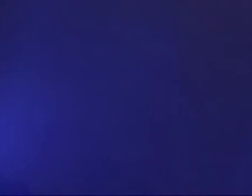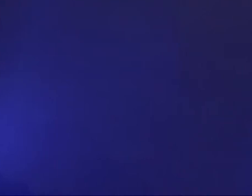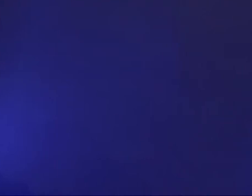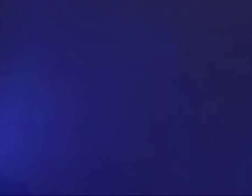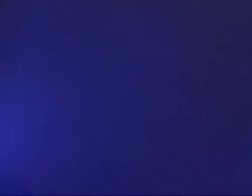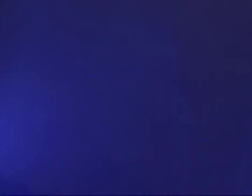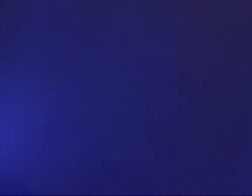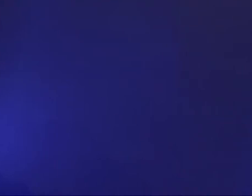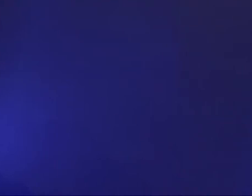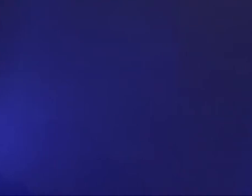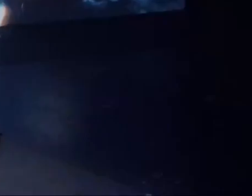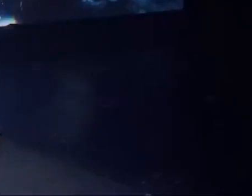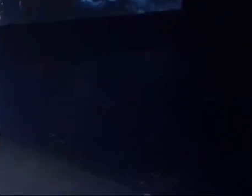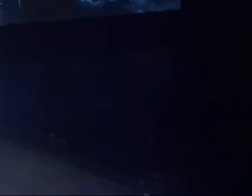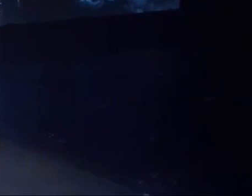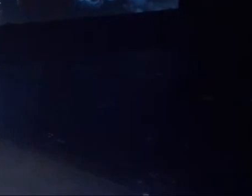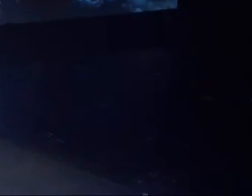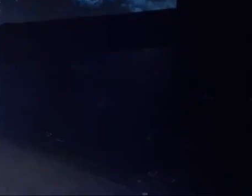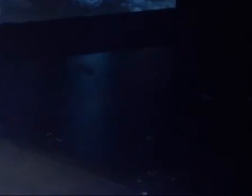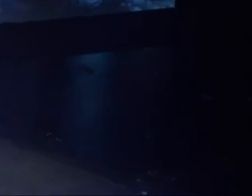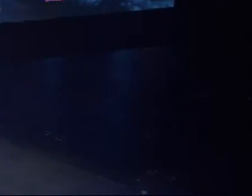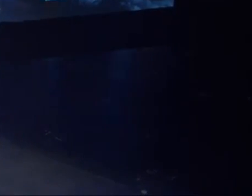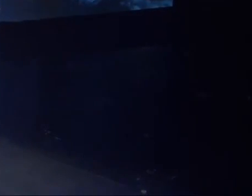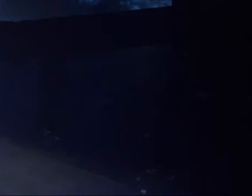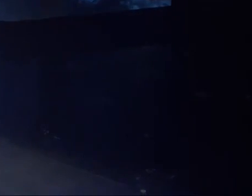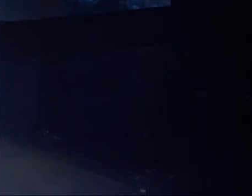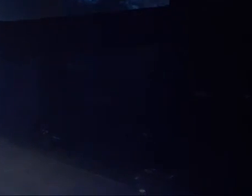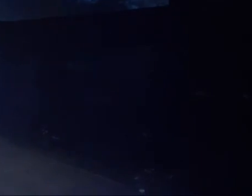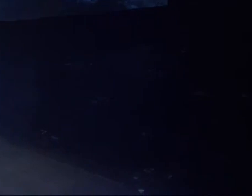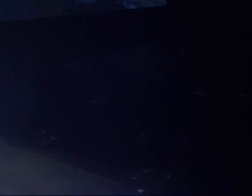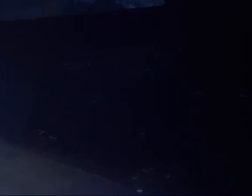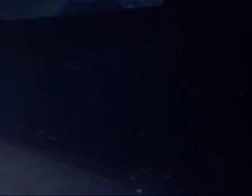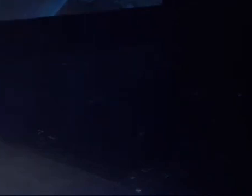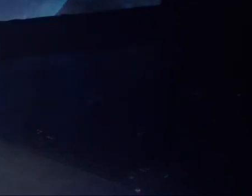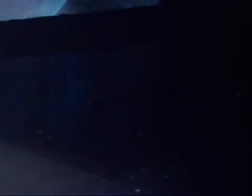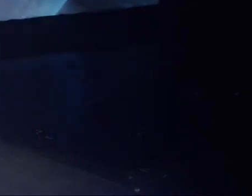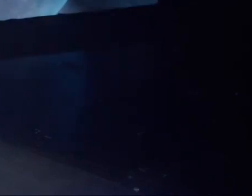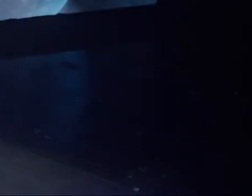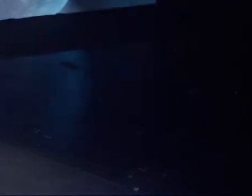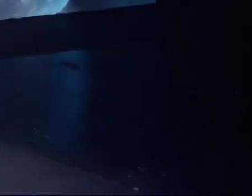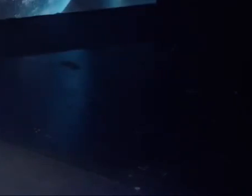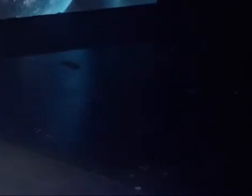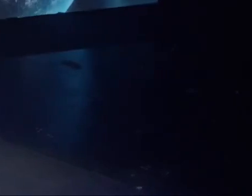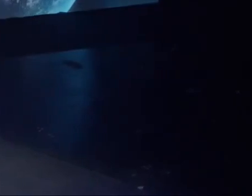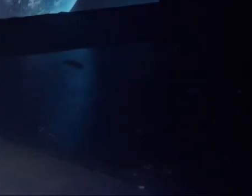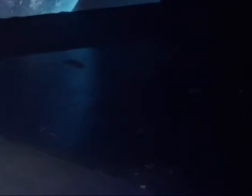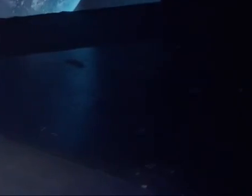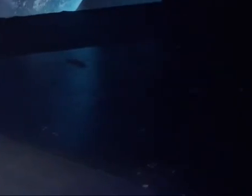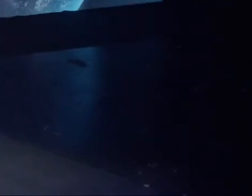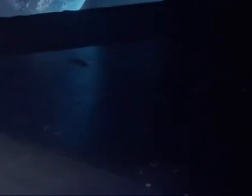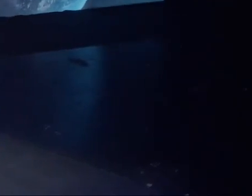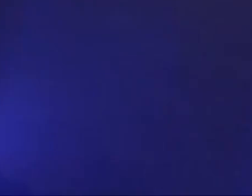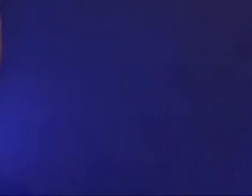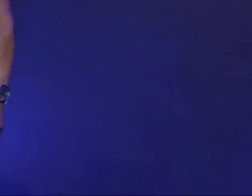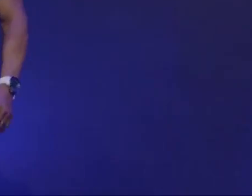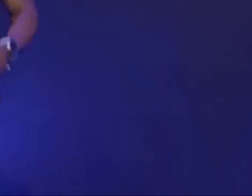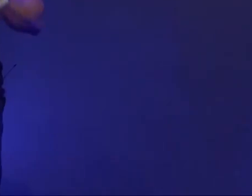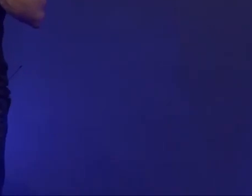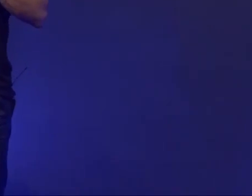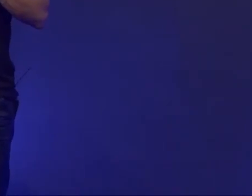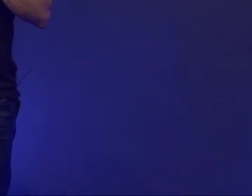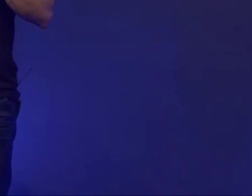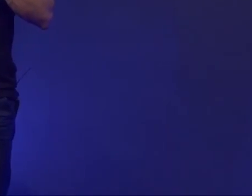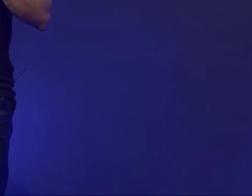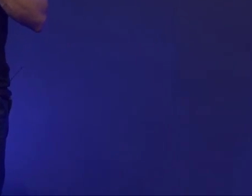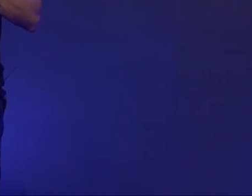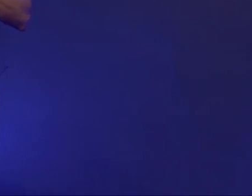Já acessou aí o quiz, já deu direitinho aí o QR Code, já fez a sua leitura, vamos lá. Vamos prosseguir então nesse